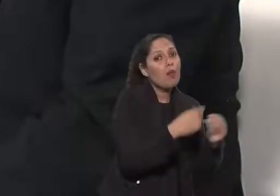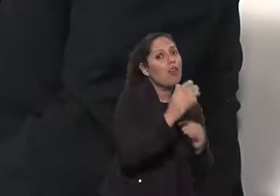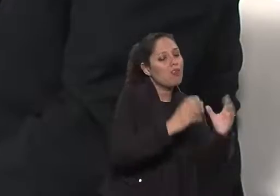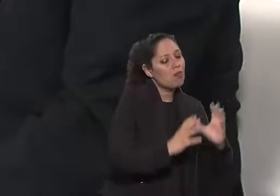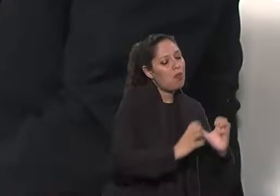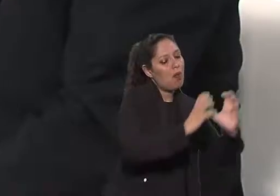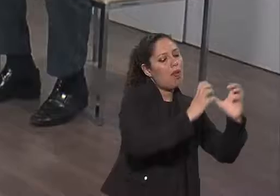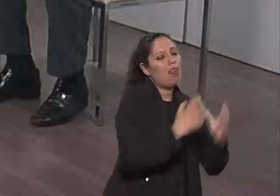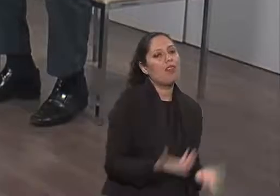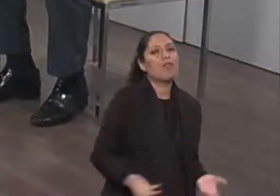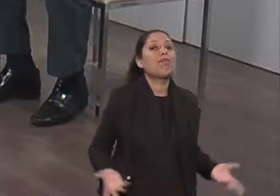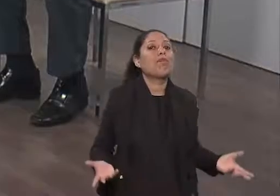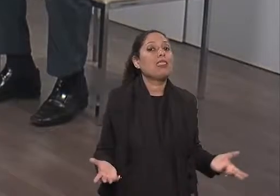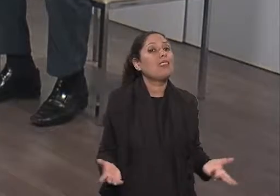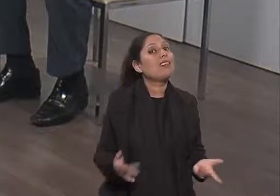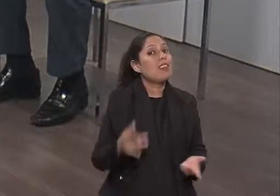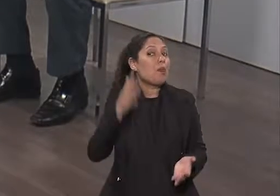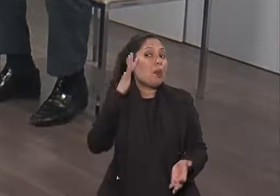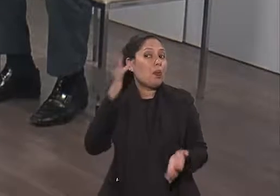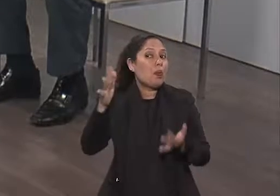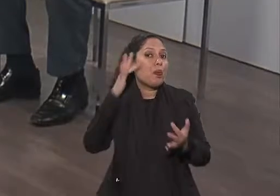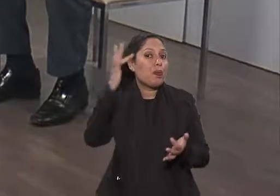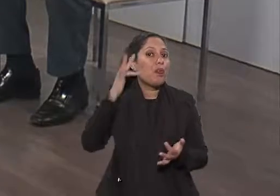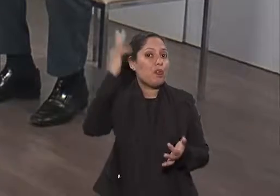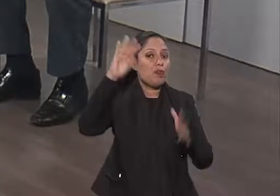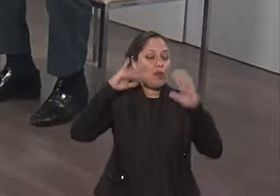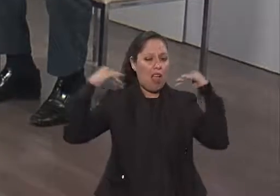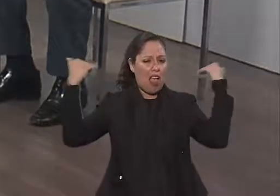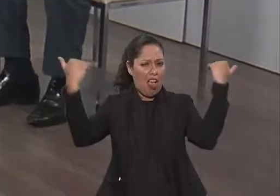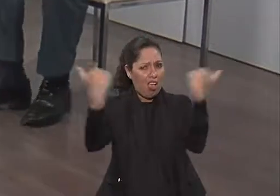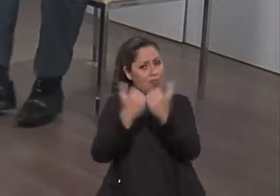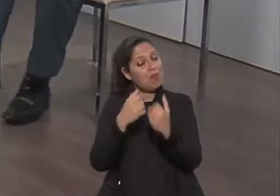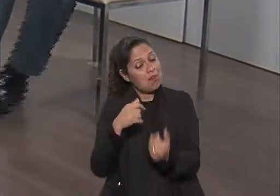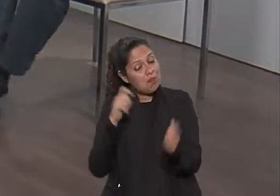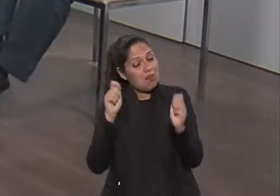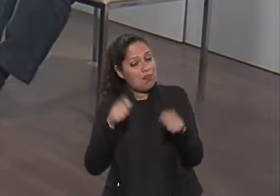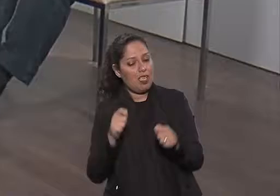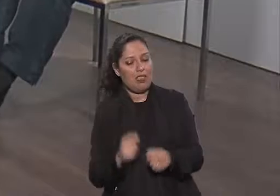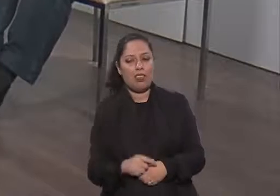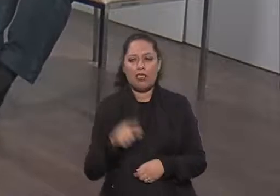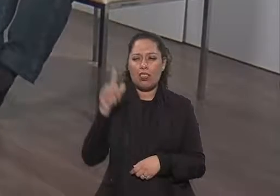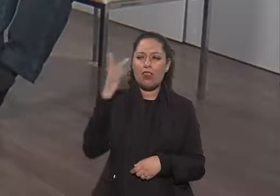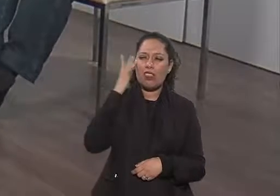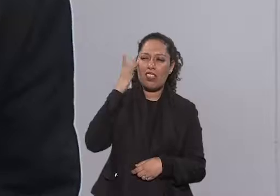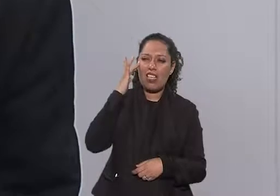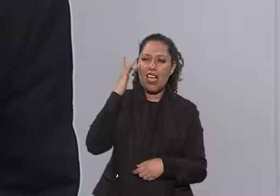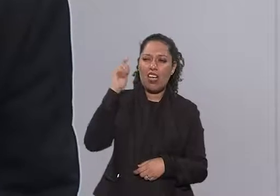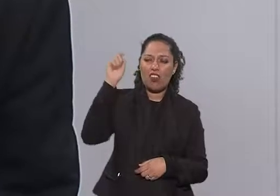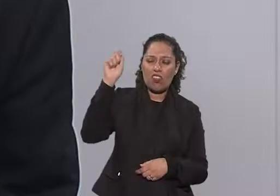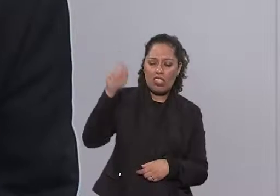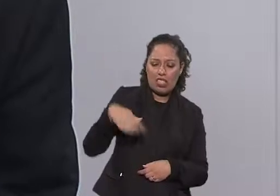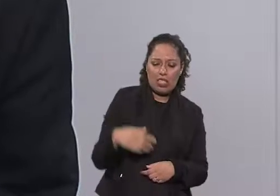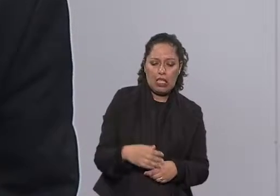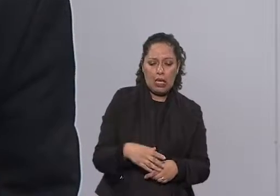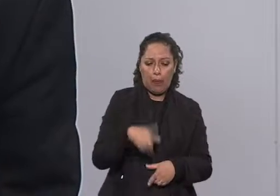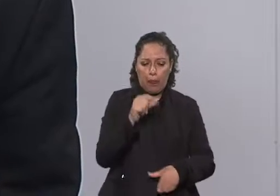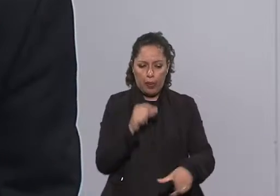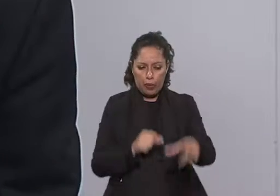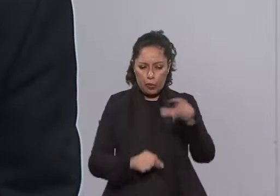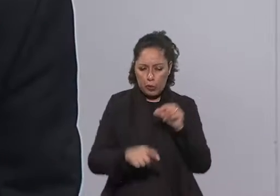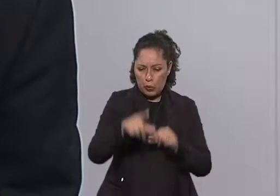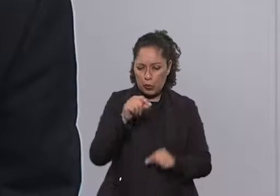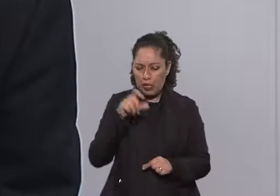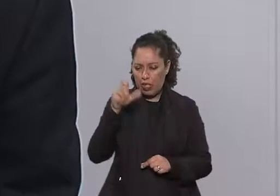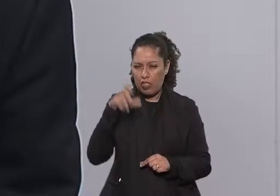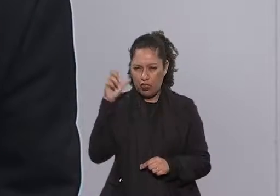para quem sabe voltar ao maracanã não é verdade era o mais você que participa da organização é difícil você fazer uma peneira porque